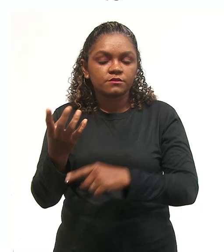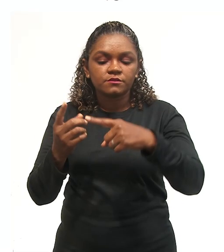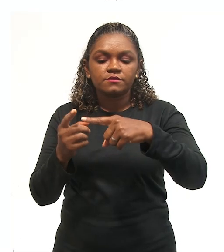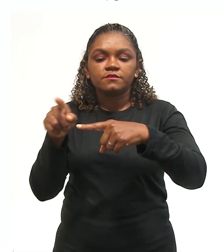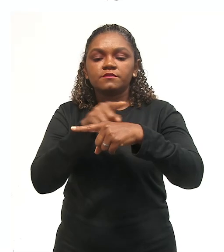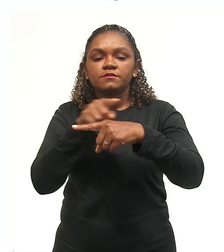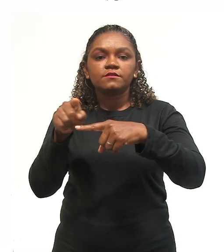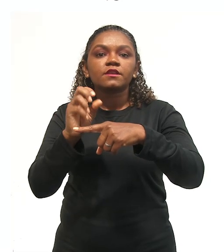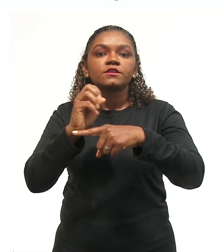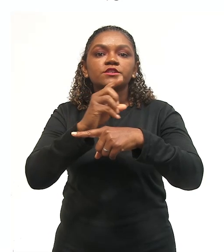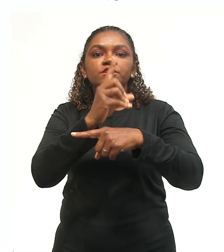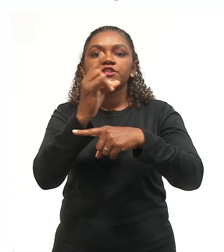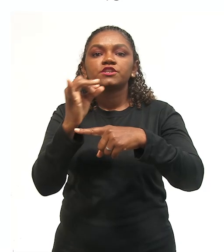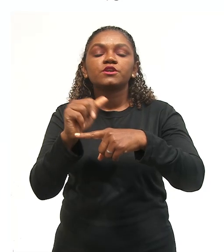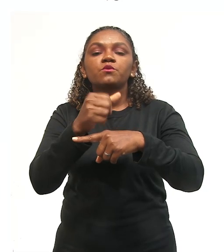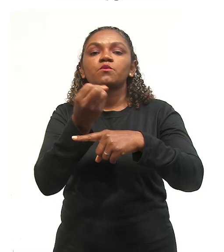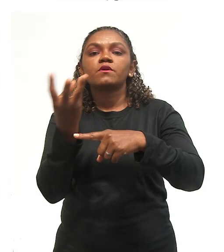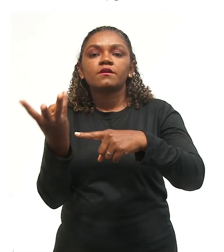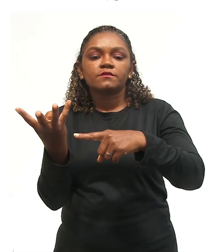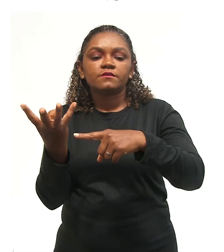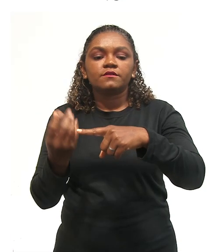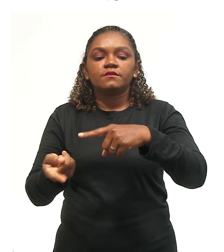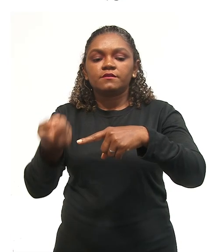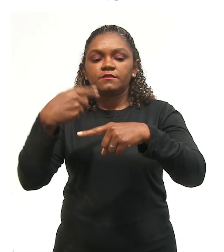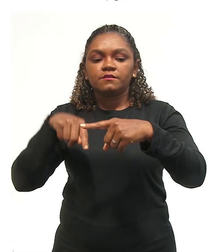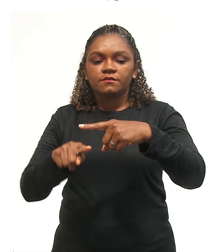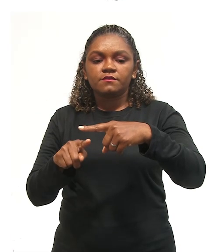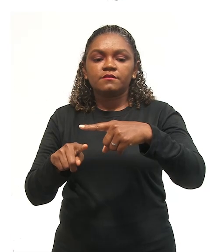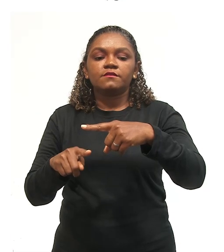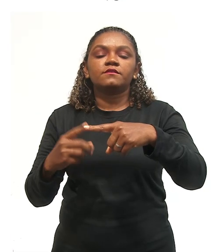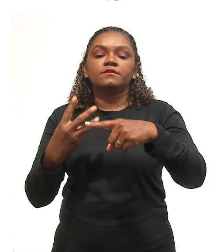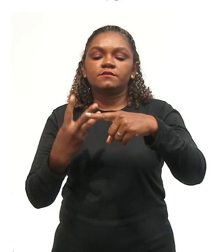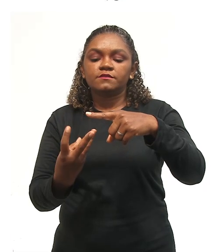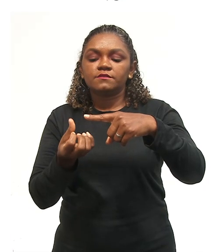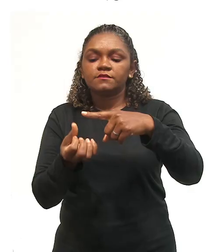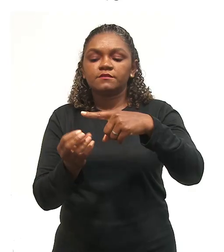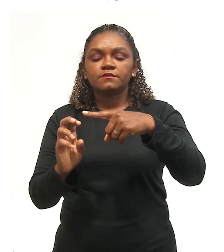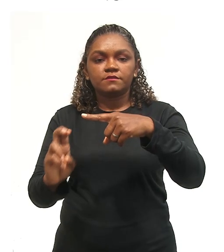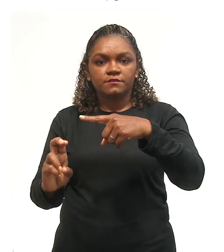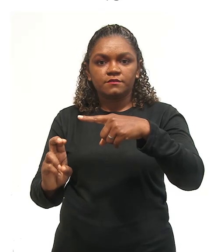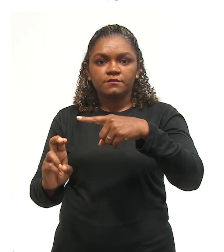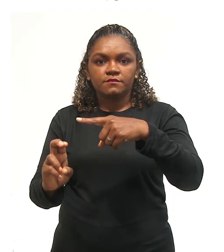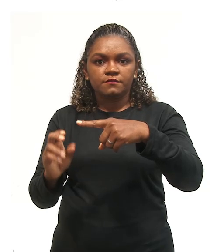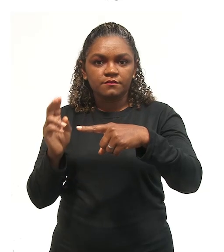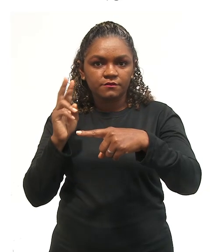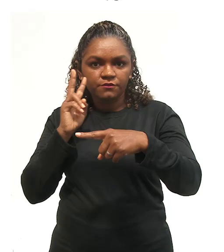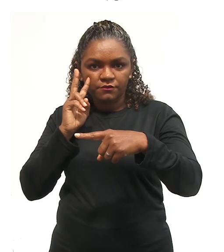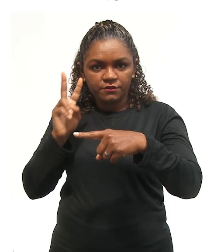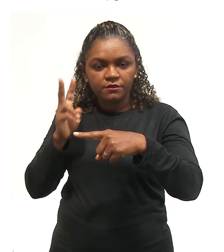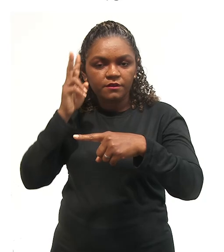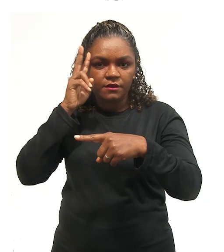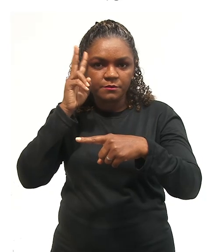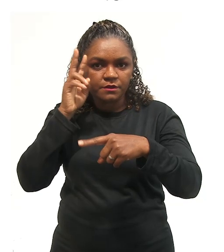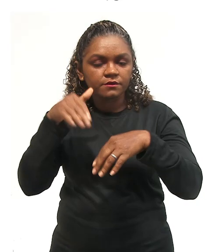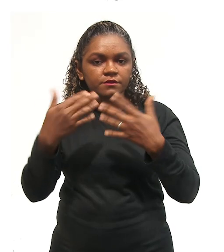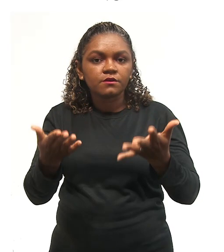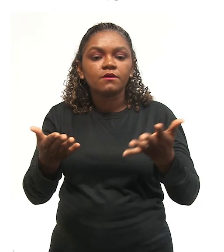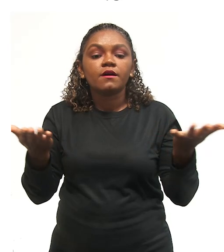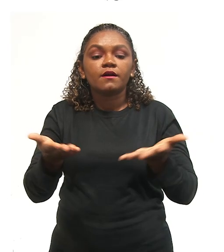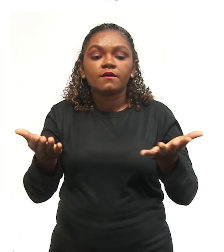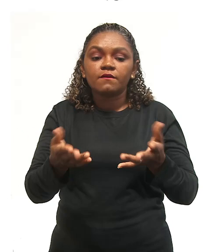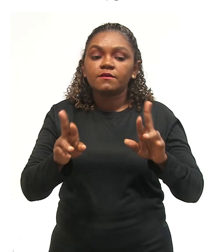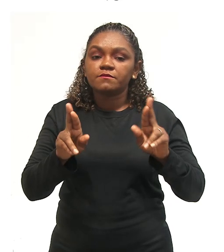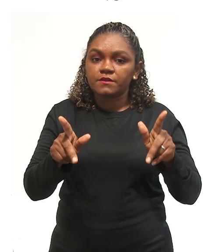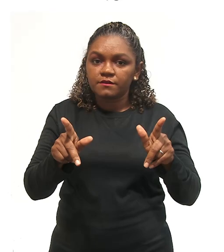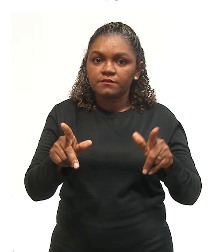de dias sobre 365. Lá no outro, no ano comercial, era 360,